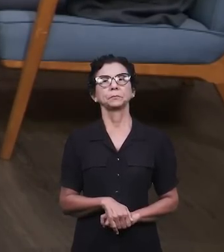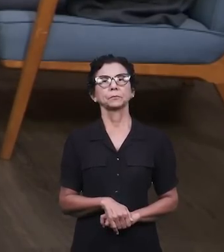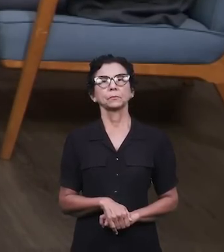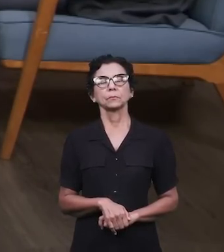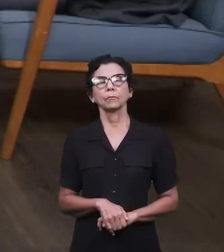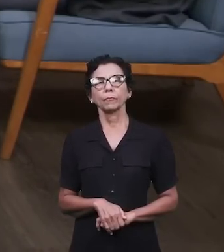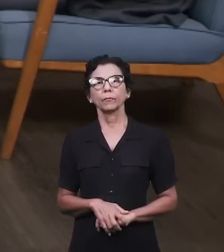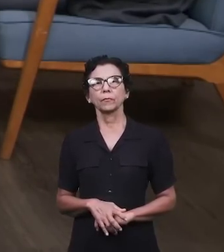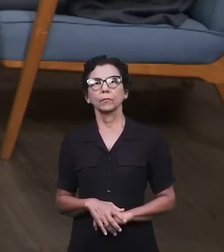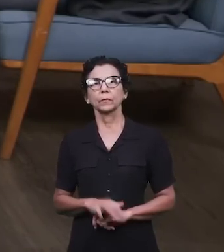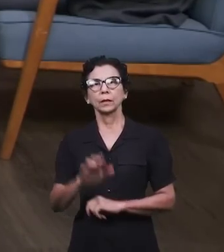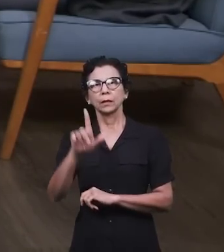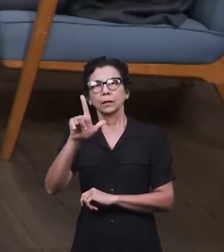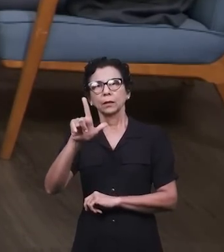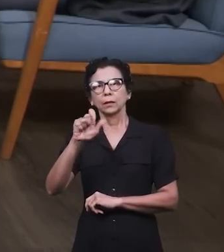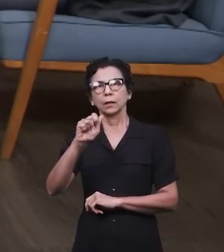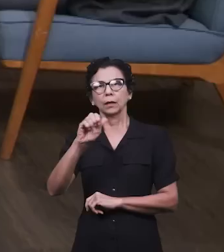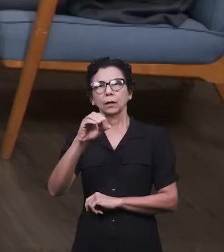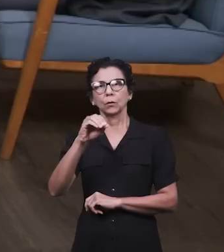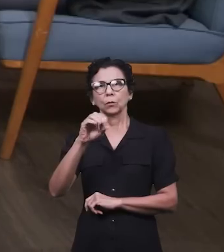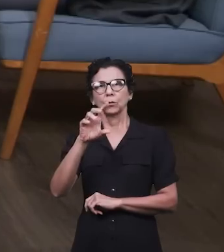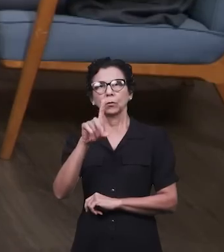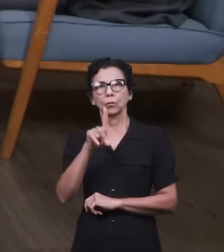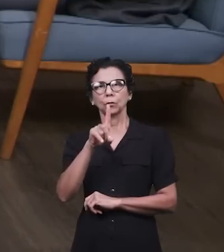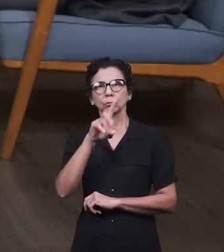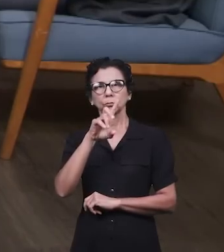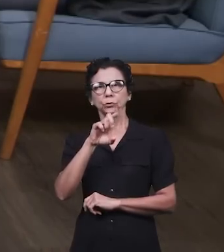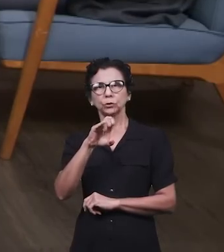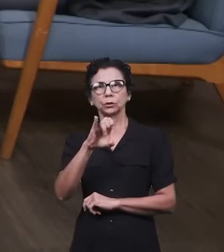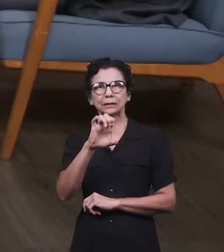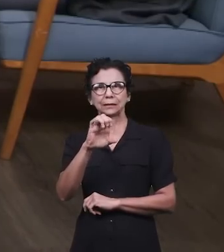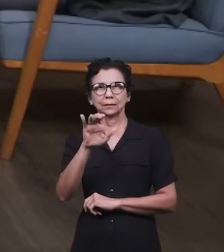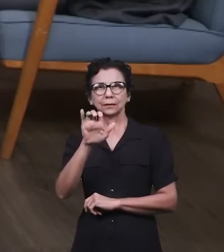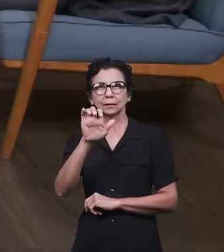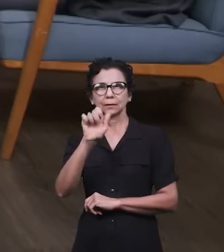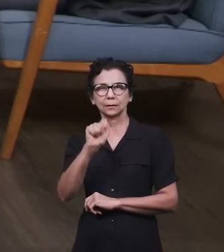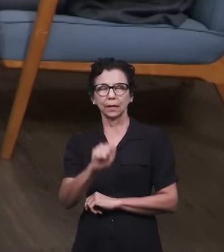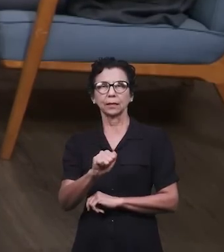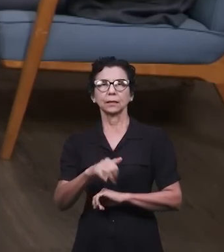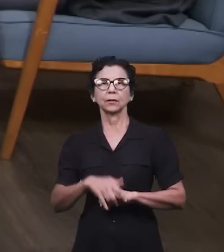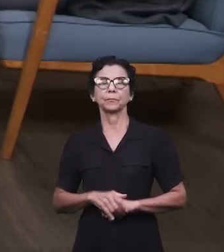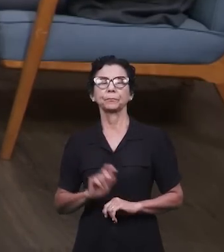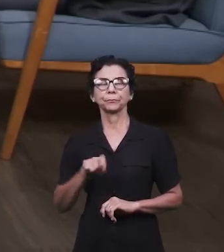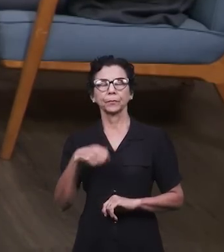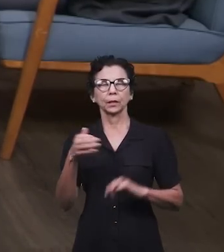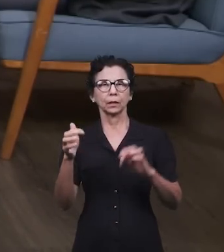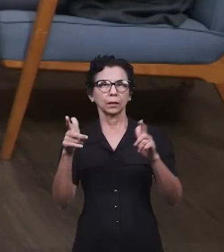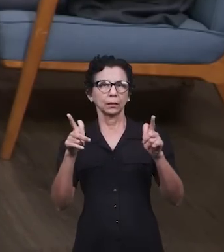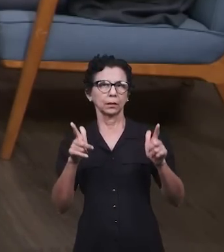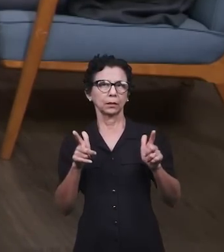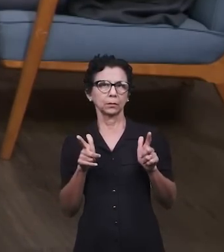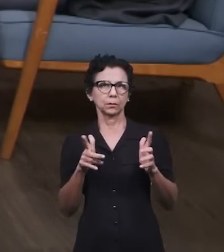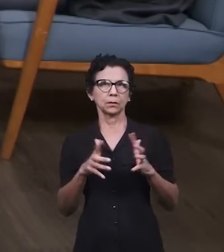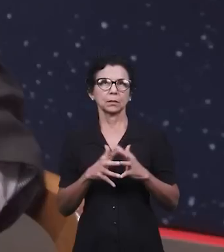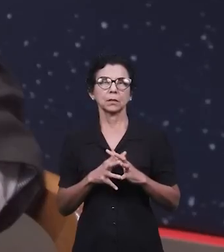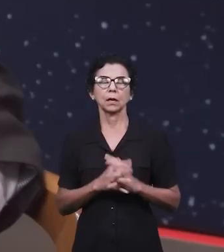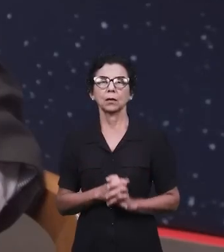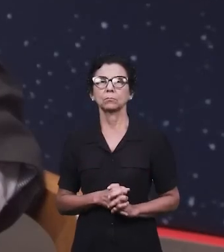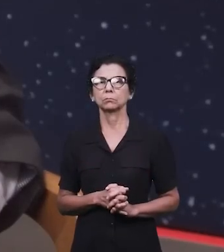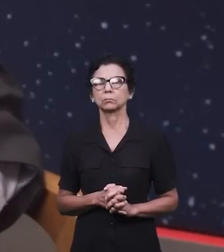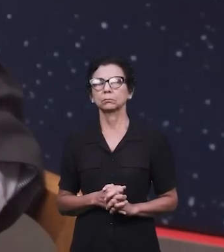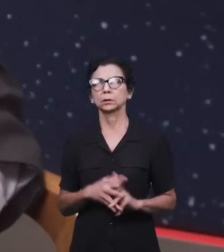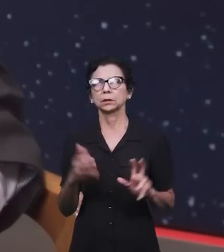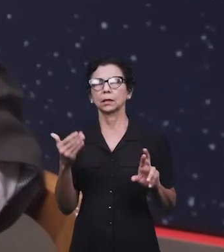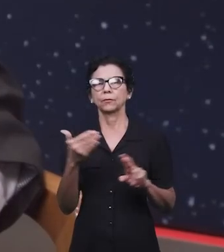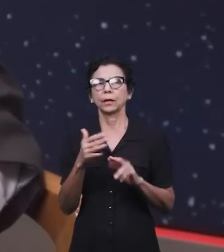de Laodiceia, a gente fala muito sobre exatamente o momento que nós estamos vivendo. É que diz assim, o Amém, a